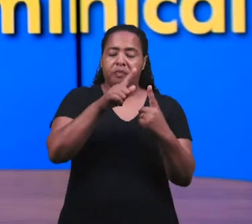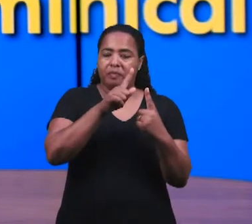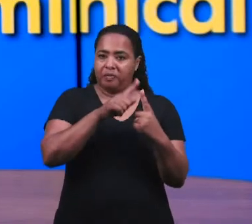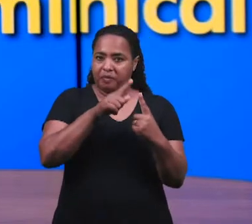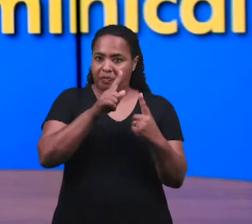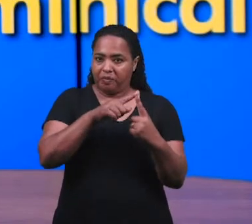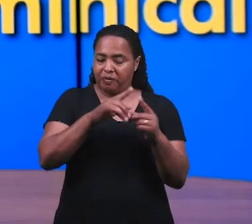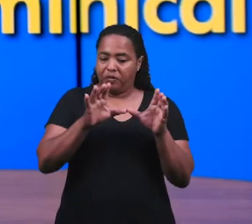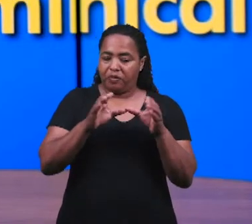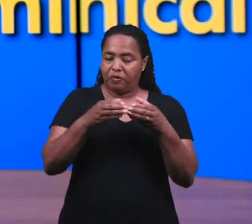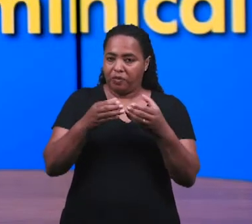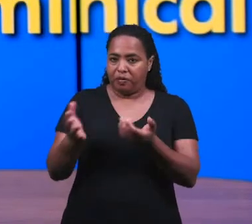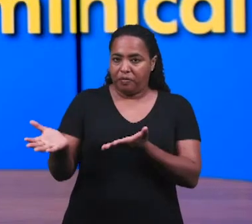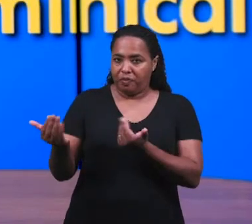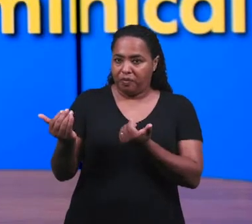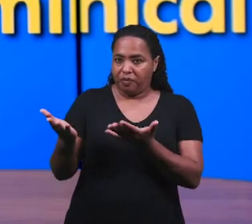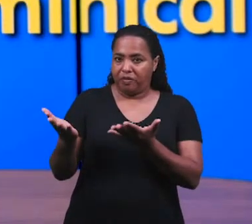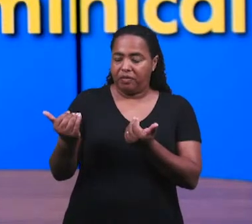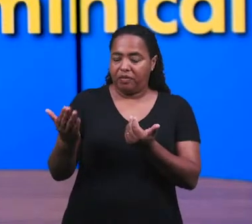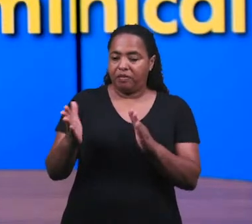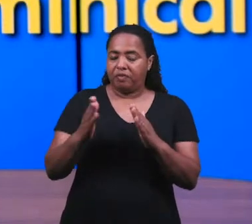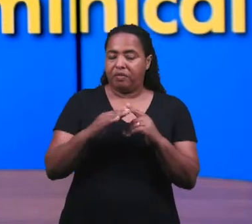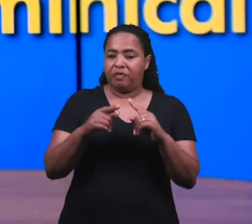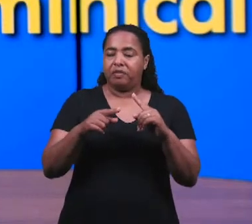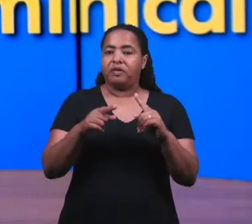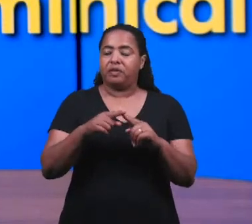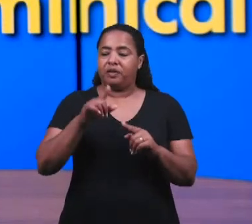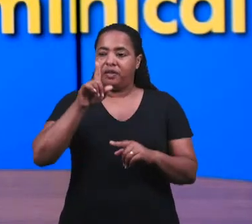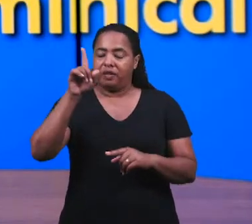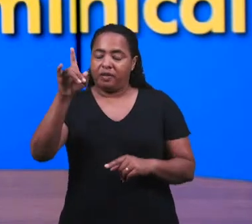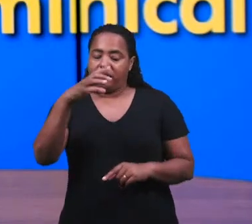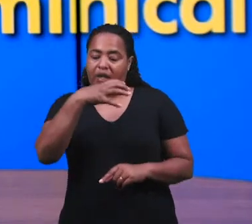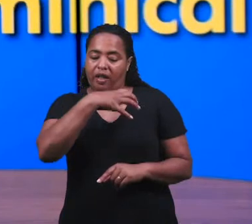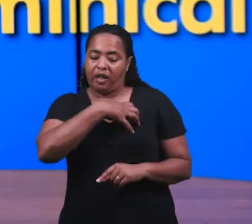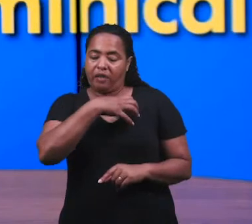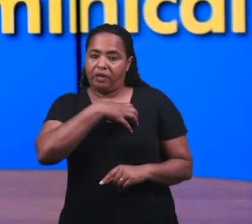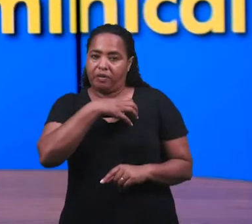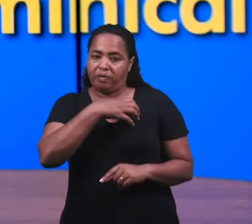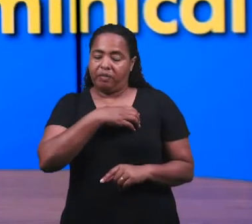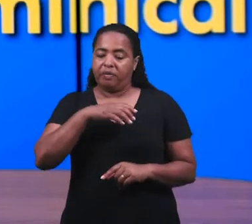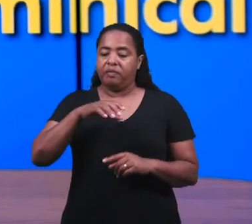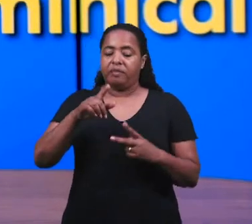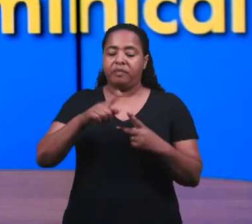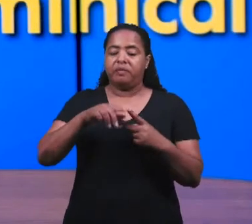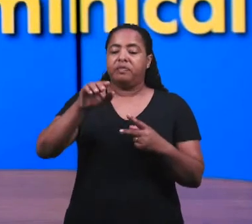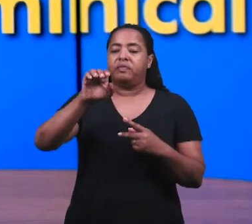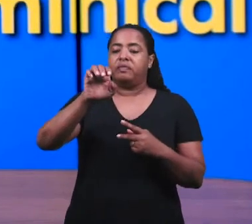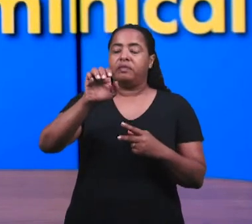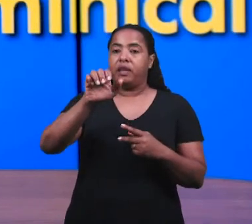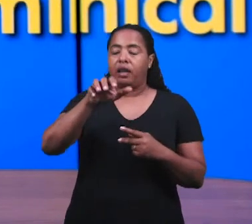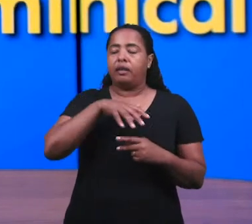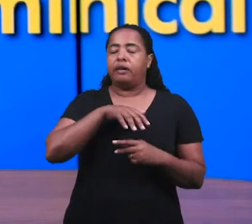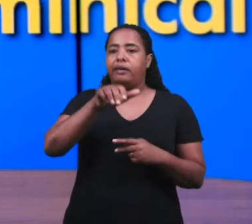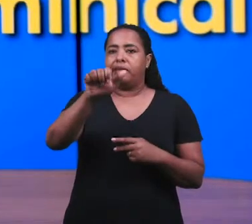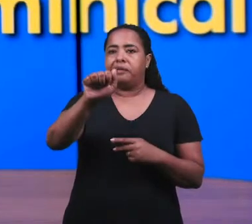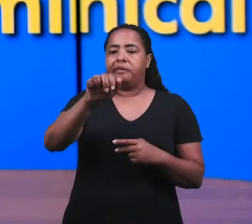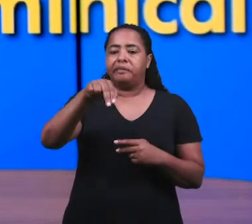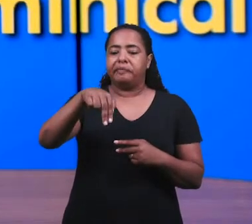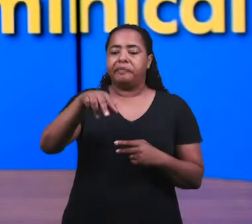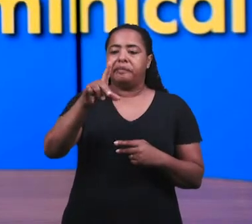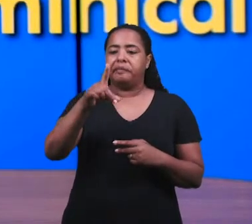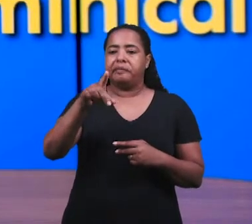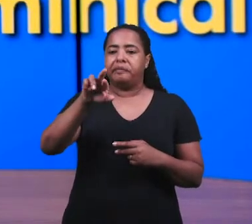nosso irmão do grupo de jovens da igreja de Ilhéus, na Bahia, o nosso irmão André, e ele faz parte